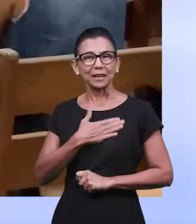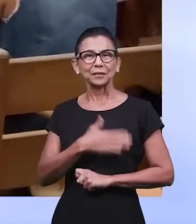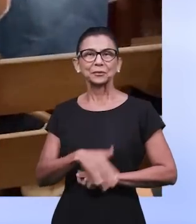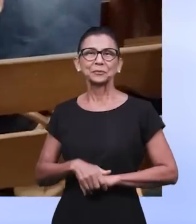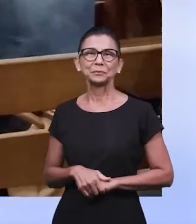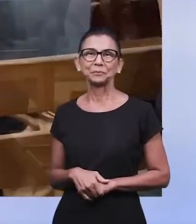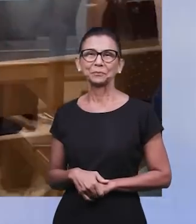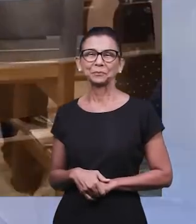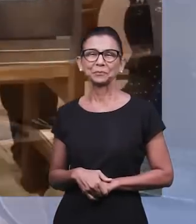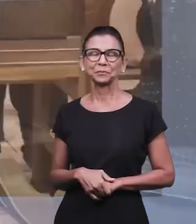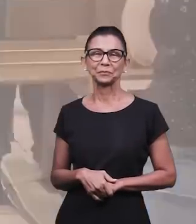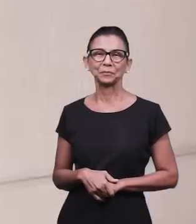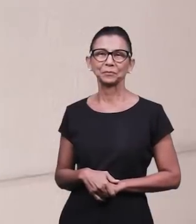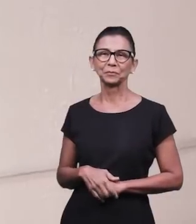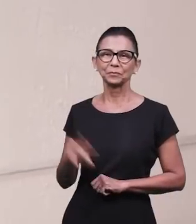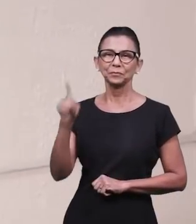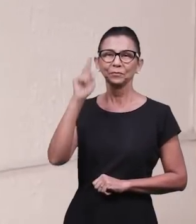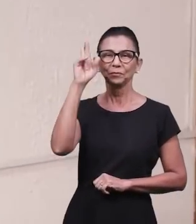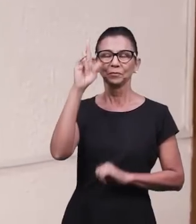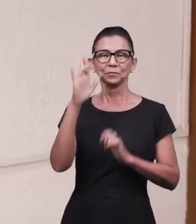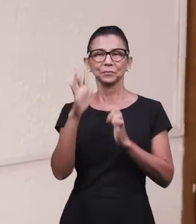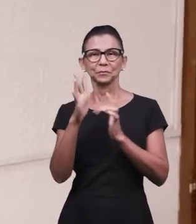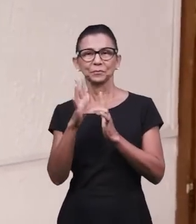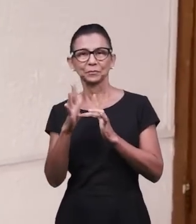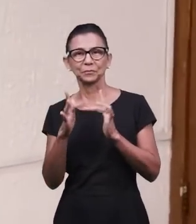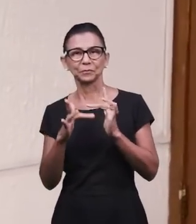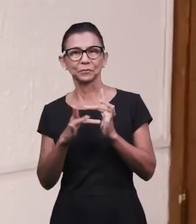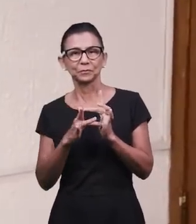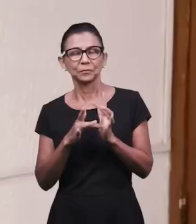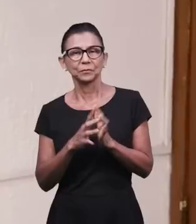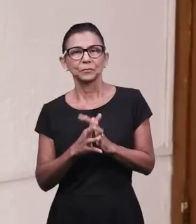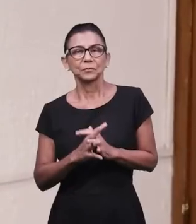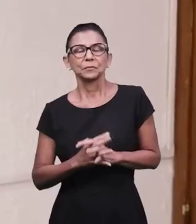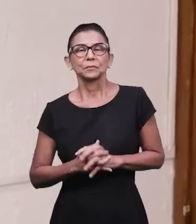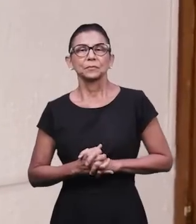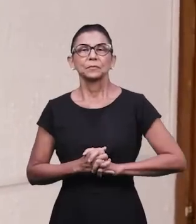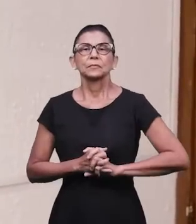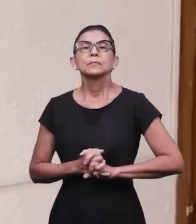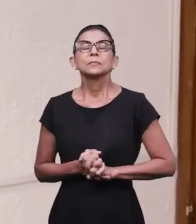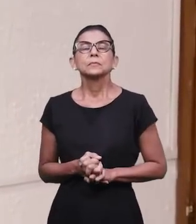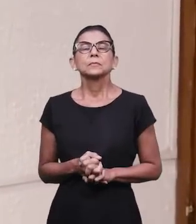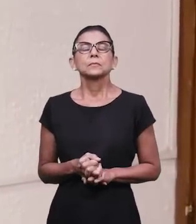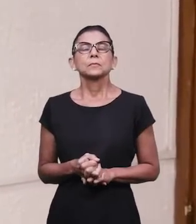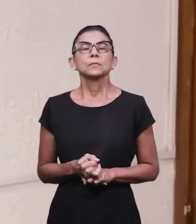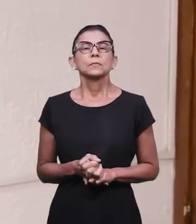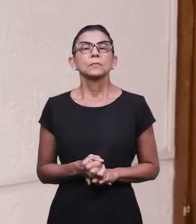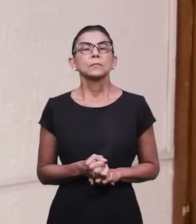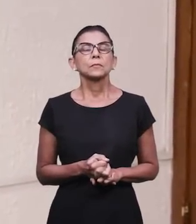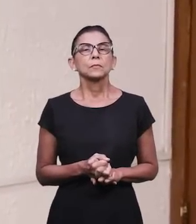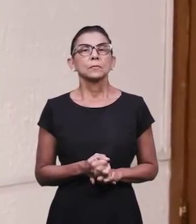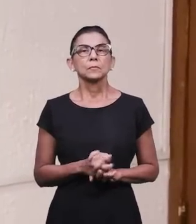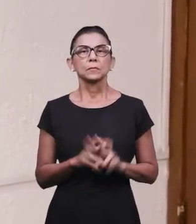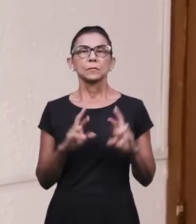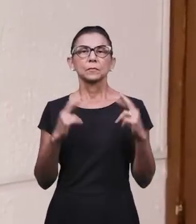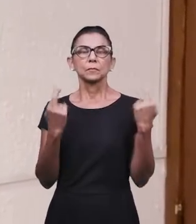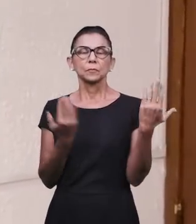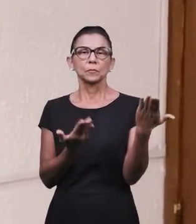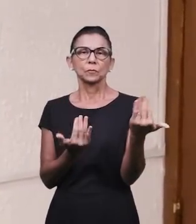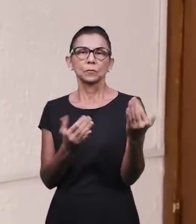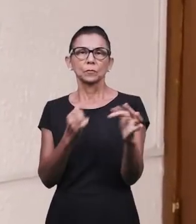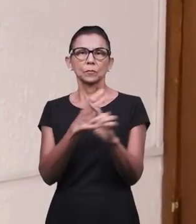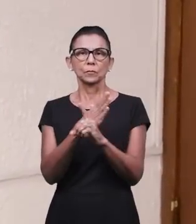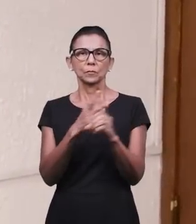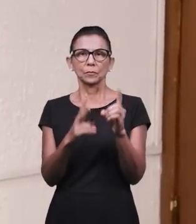como é que foi esse momento. Irmãos, a paz de Jesus, nós estivemos aqui reunidos com os jovens do Rio Grande do Norte,